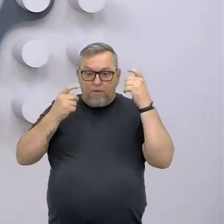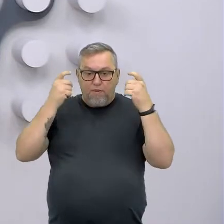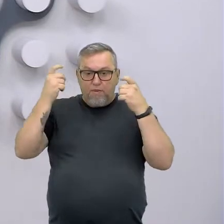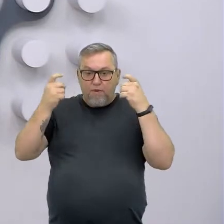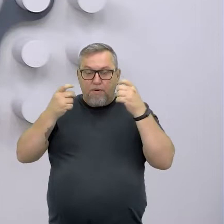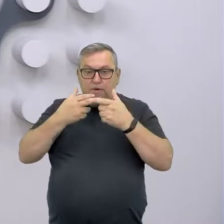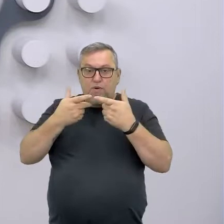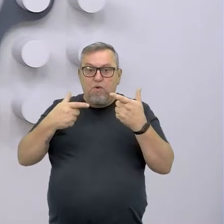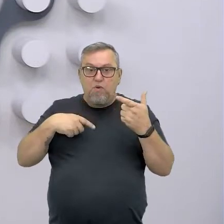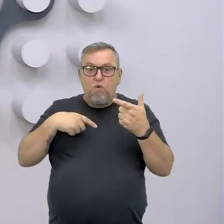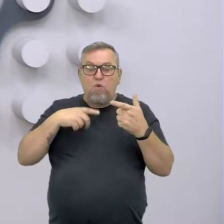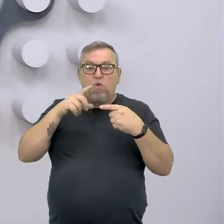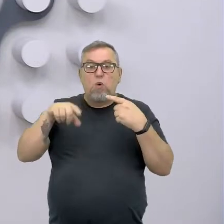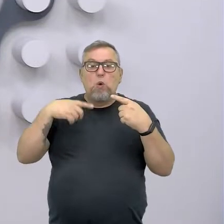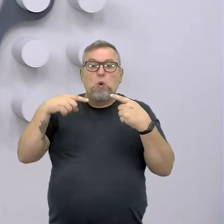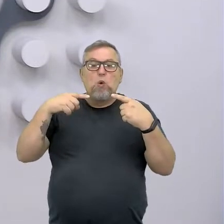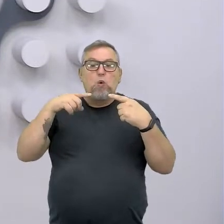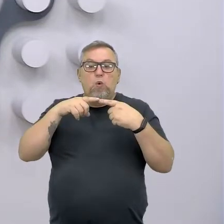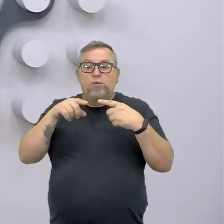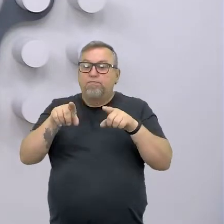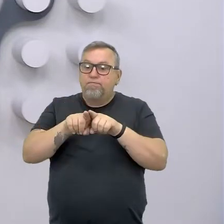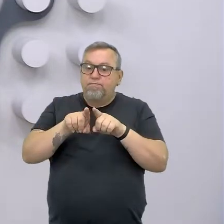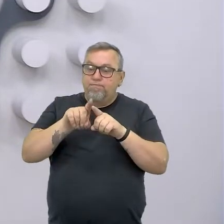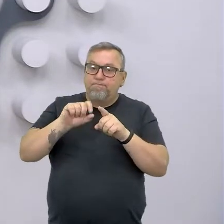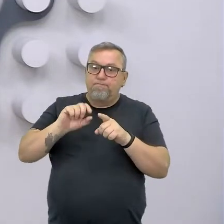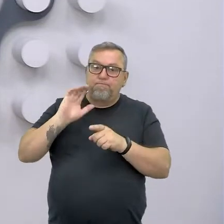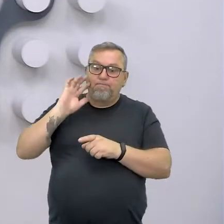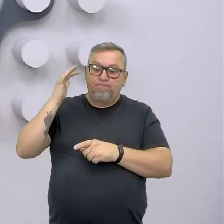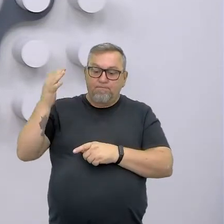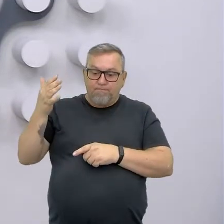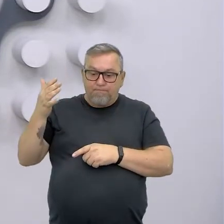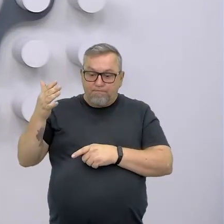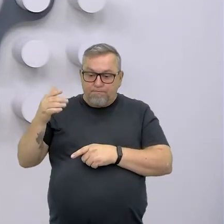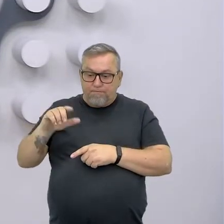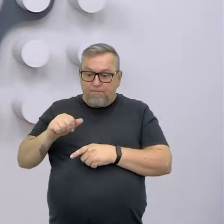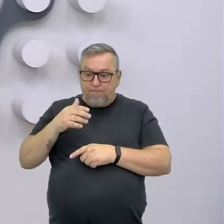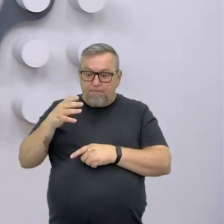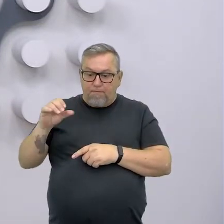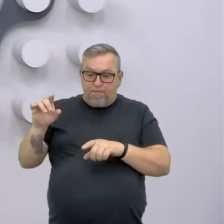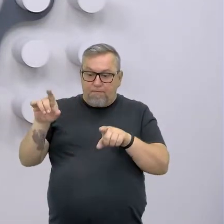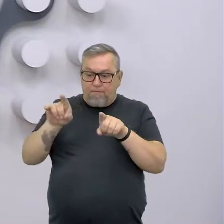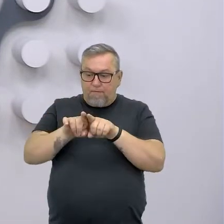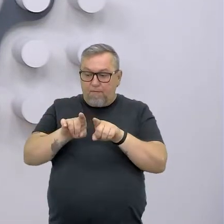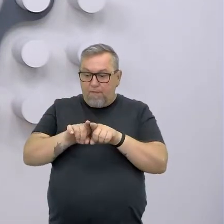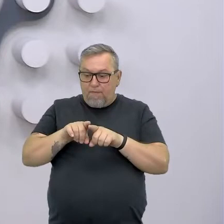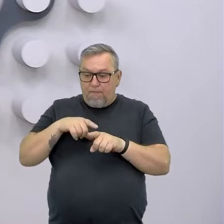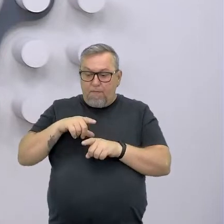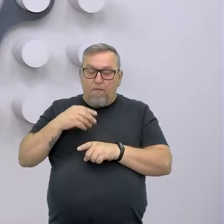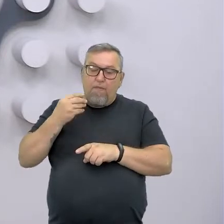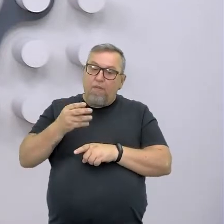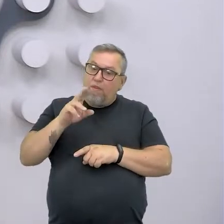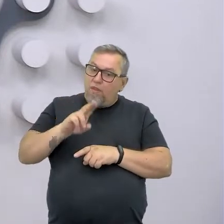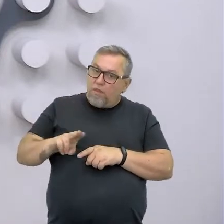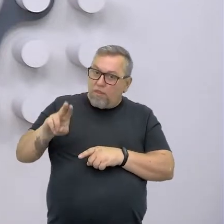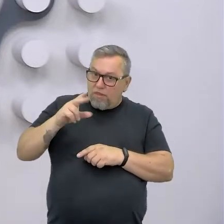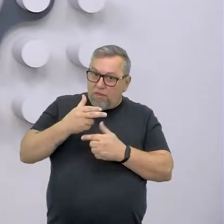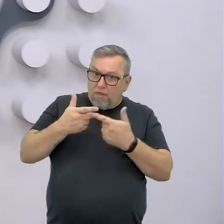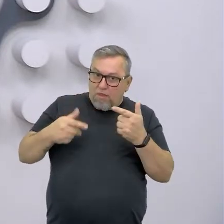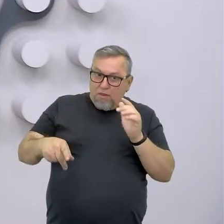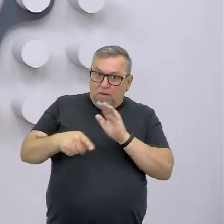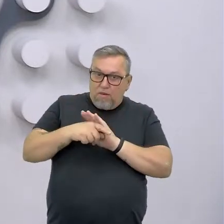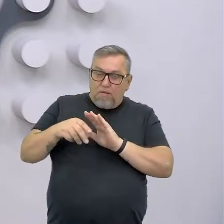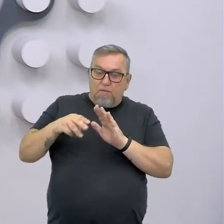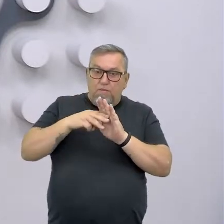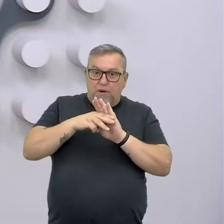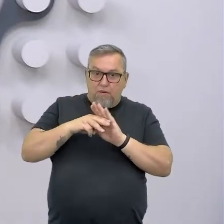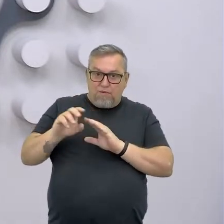preocupar com as finalidades, com as consequências das ações e da utilização de um determinado